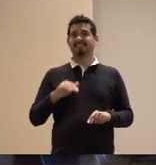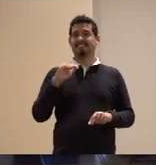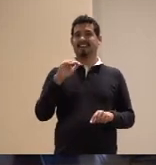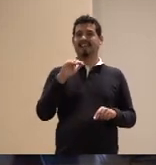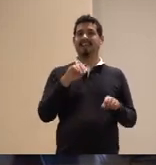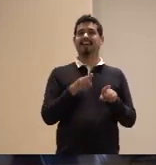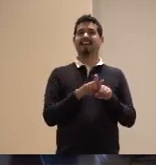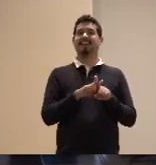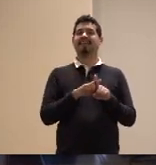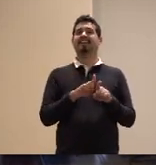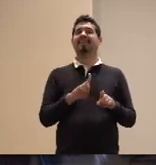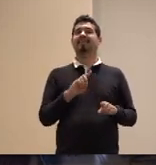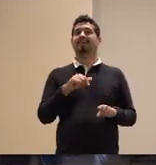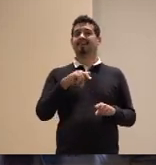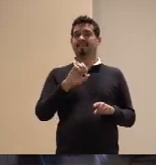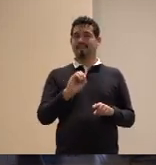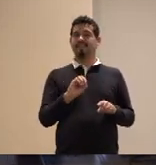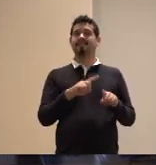mas com os cabelos loiros.